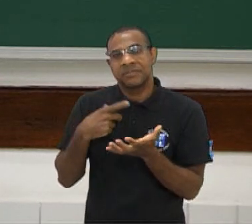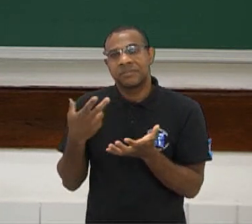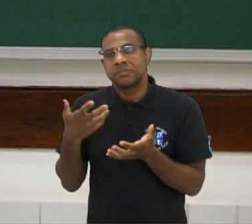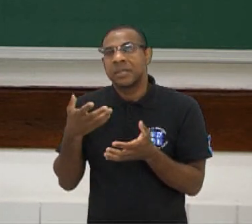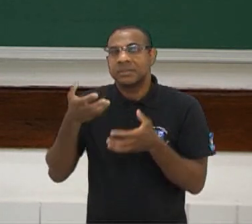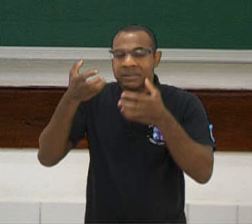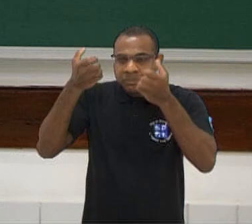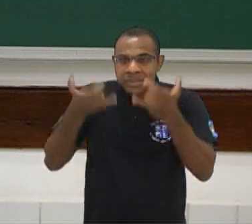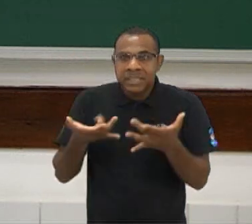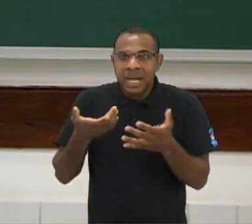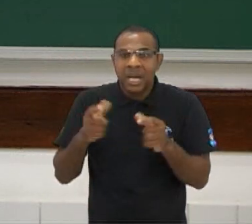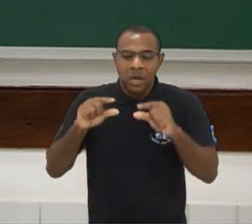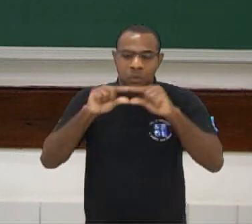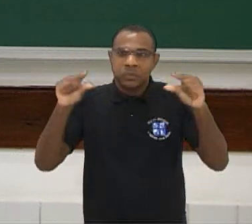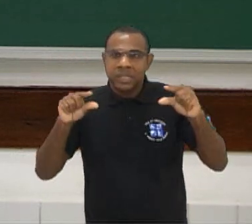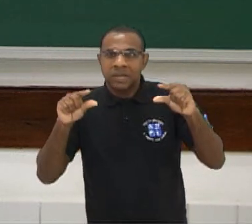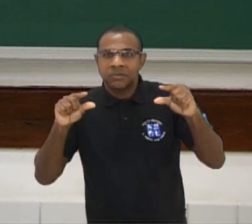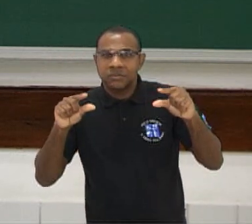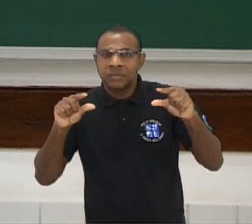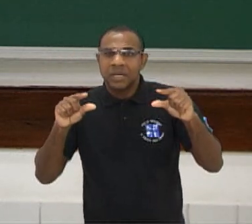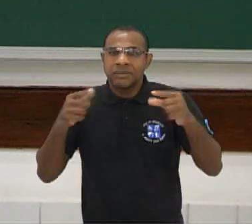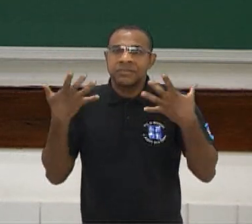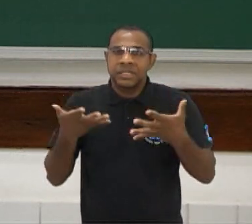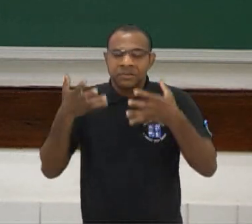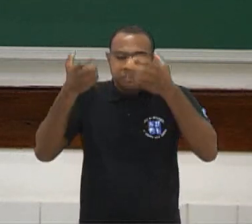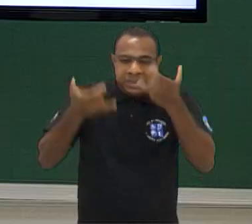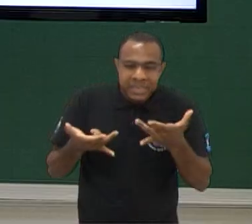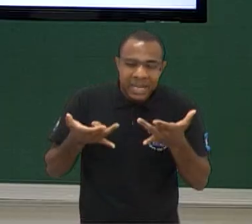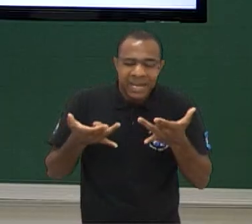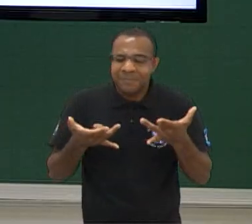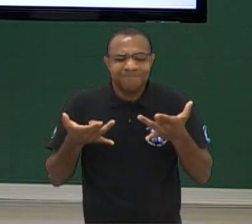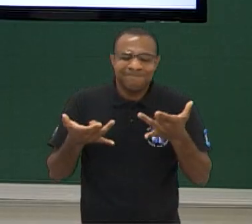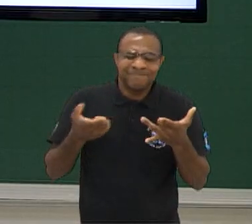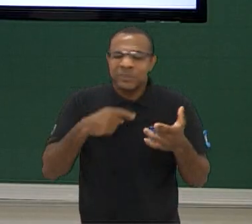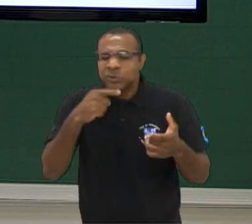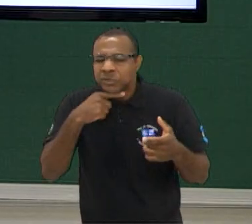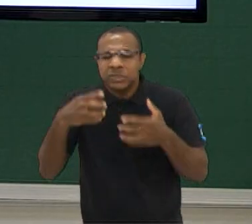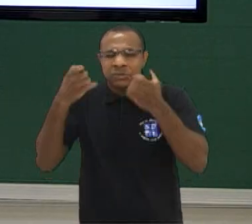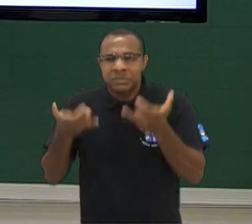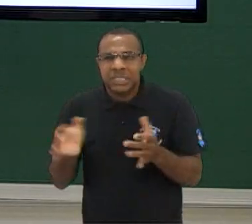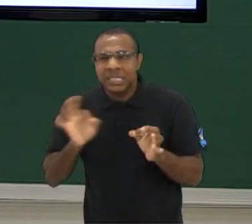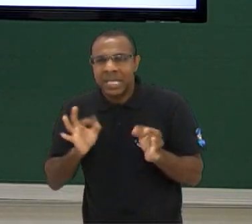não dizendo nada, certo? A gente tem que tomar bastante cuidado com isso.